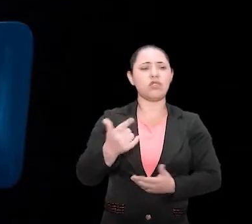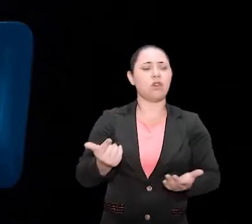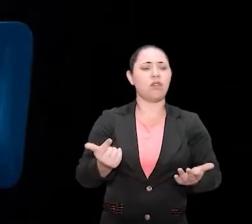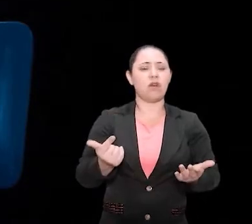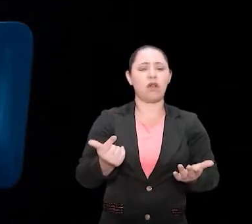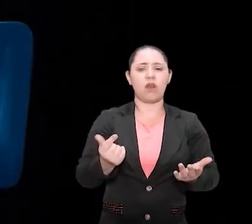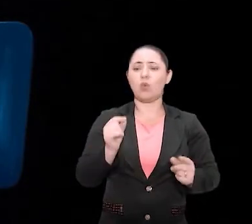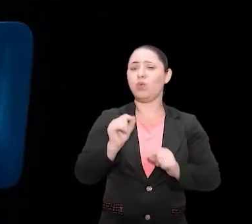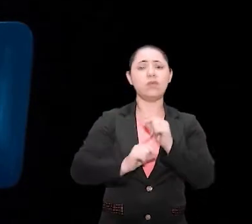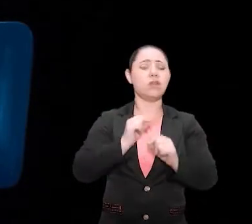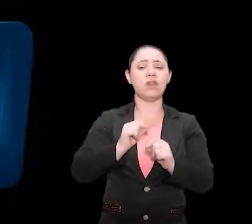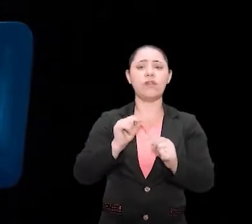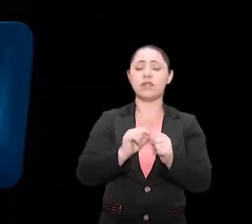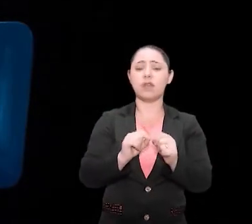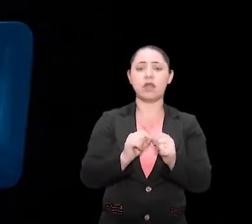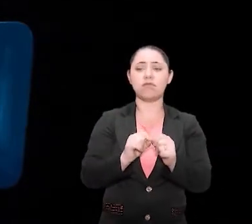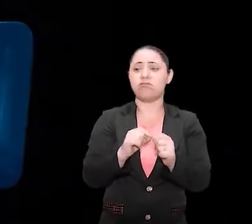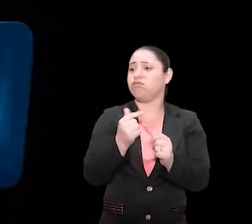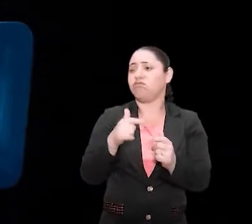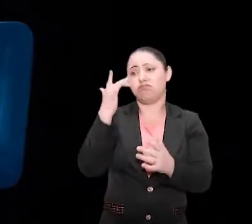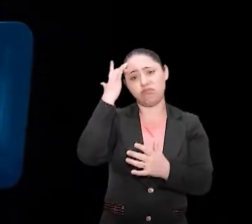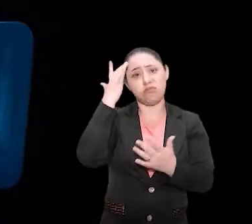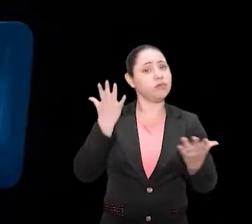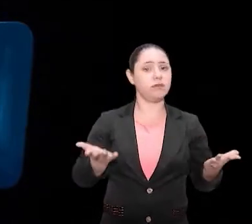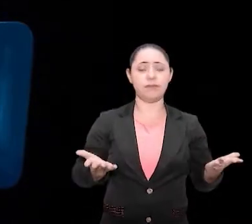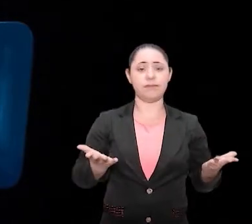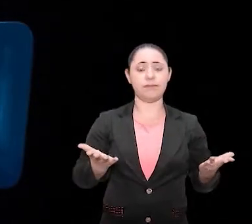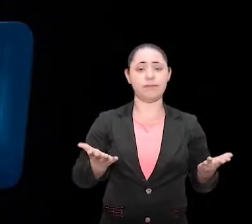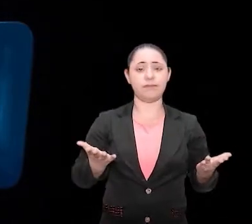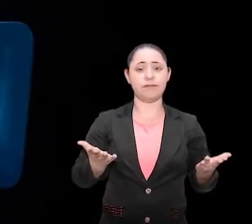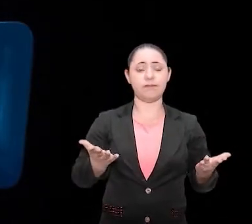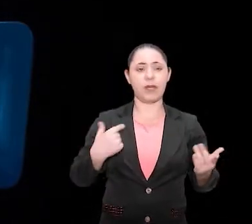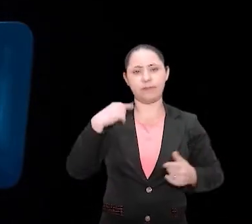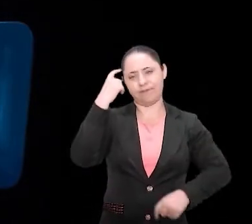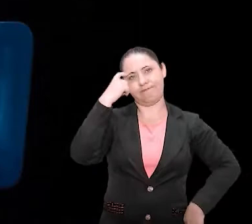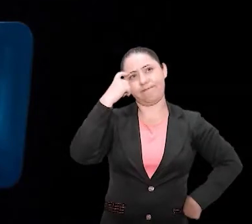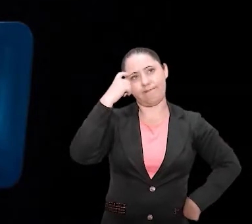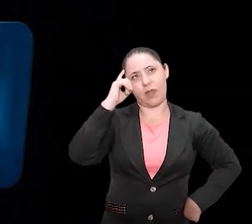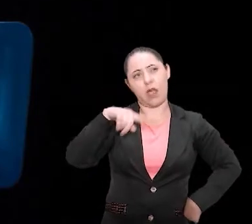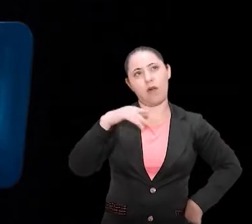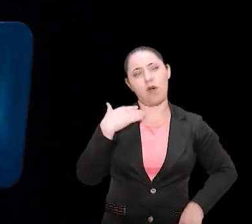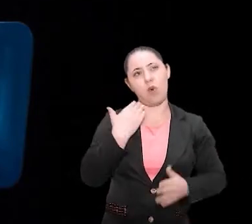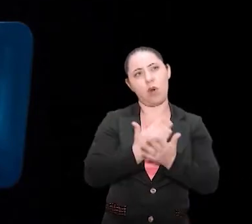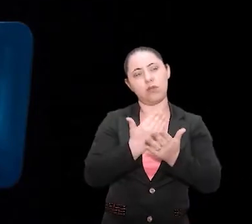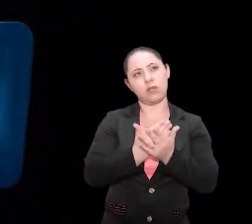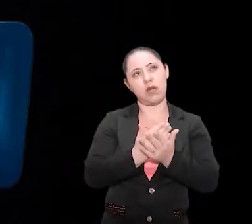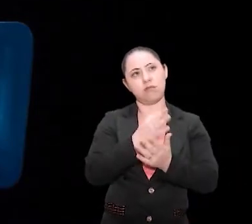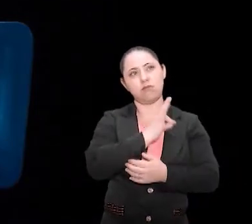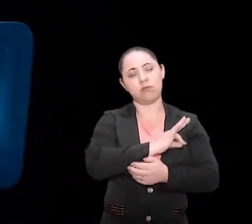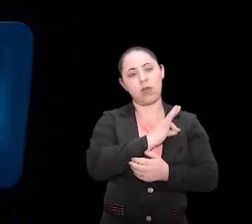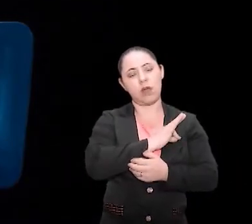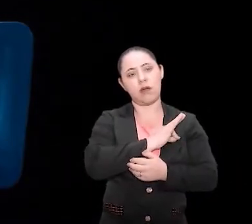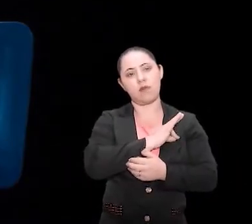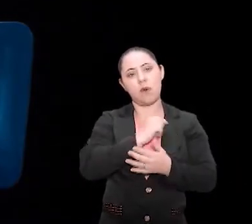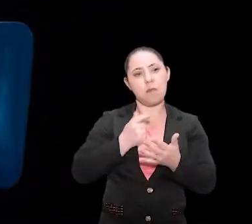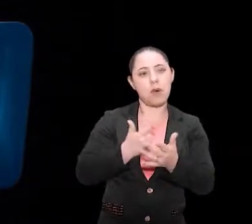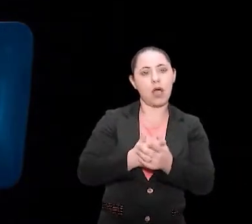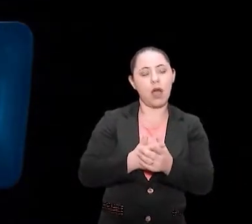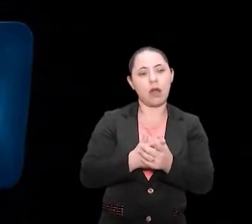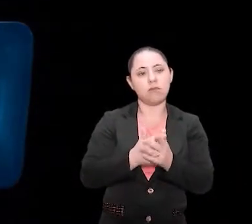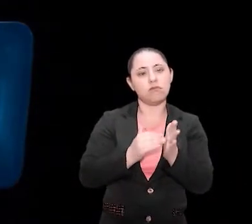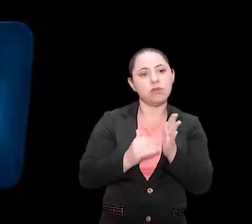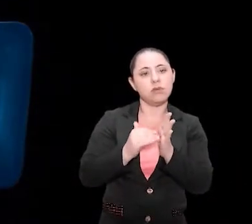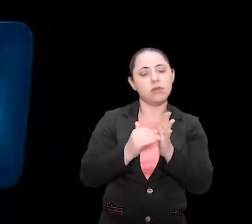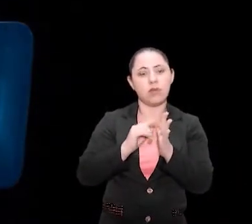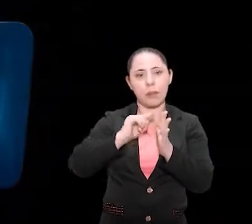receituário sobre o que fazer. Nenhum receituário. Né? A gente começava a pensar, bom, eu vou começar a escalonar pagamento, vou pagar os salários menores, deixar